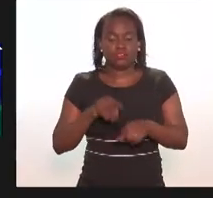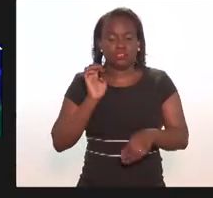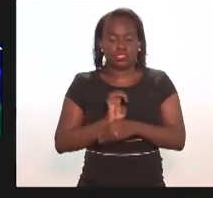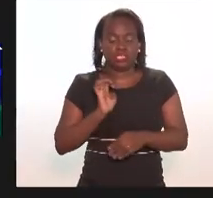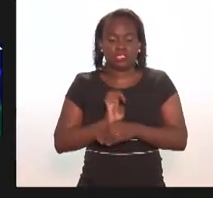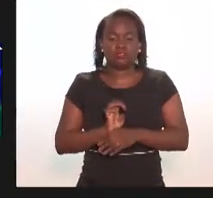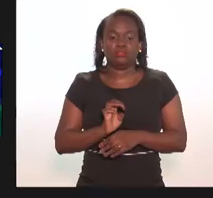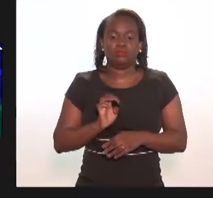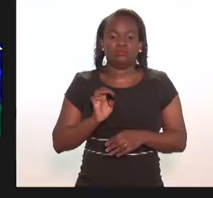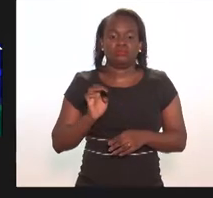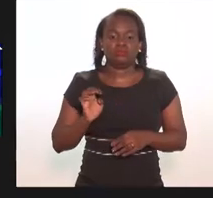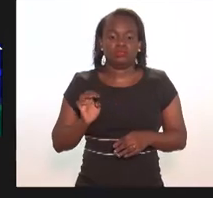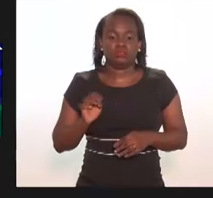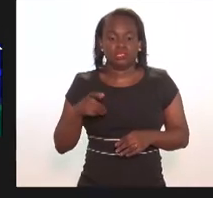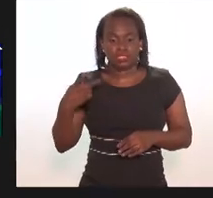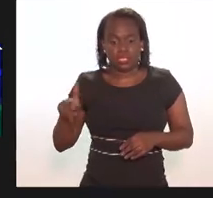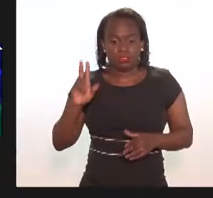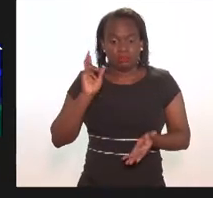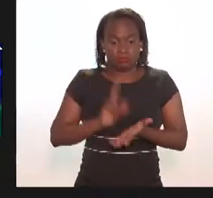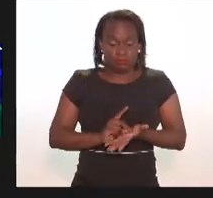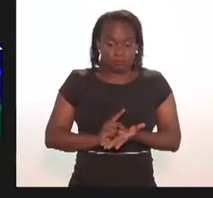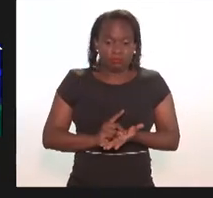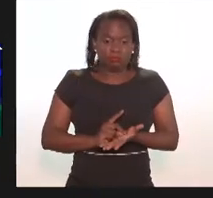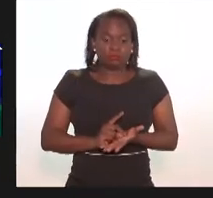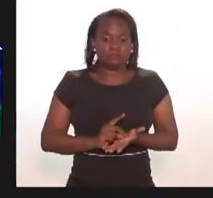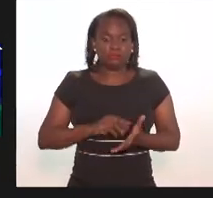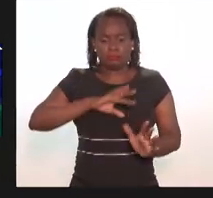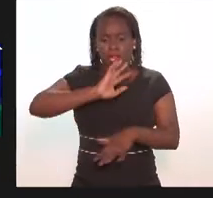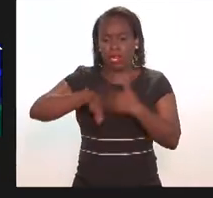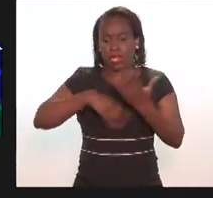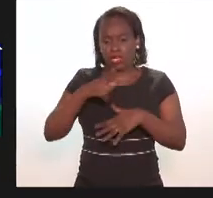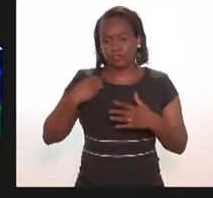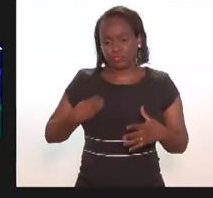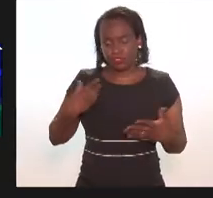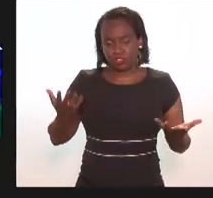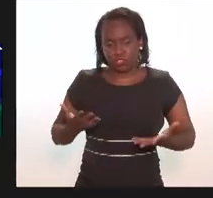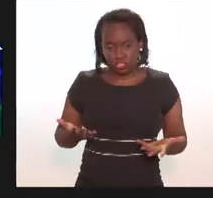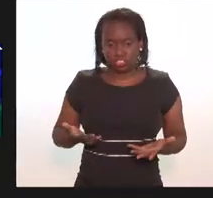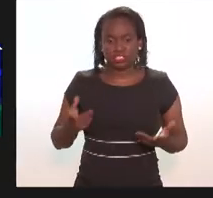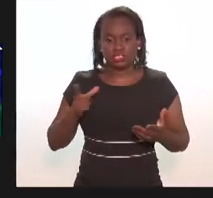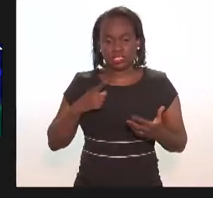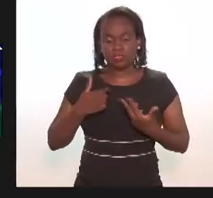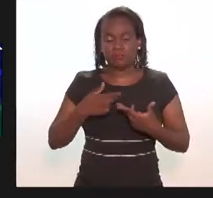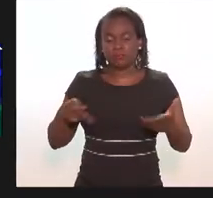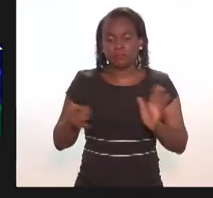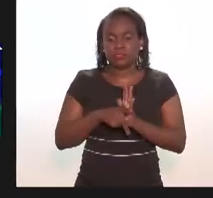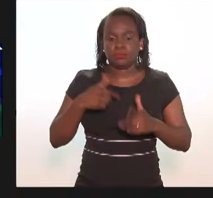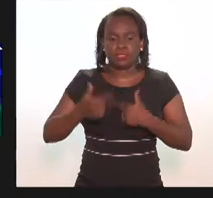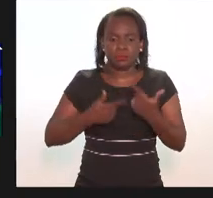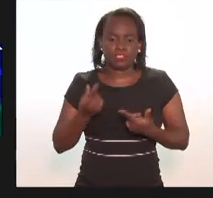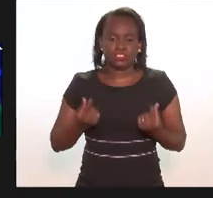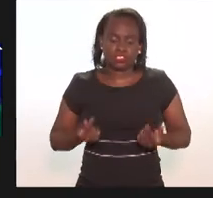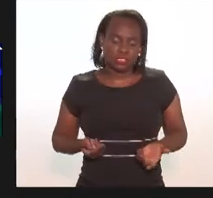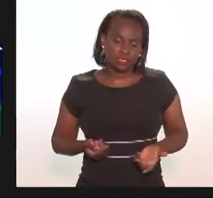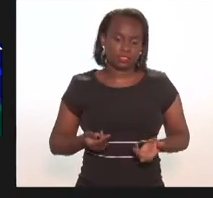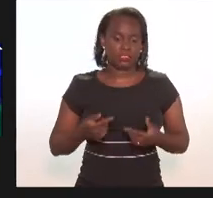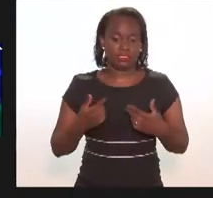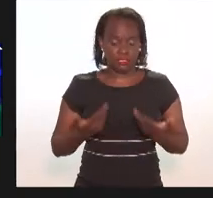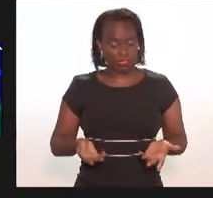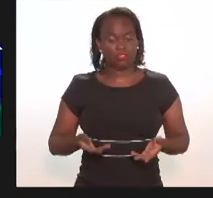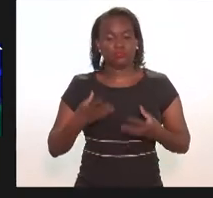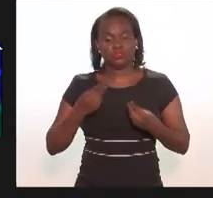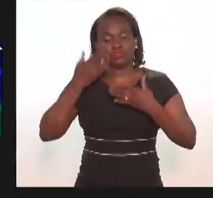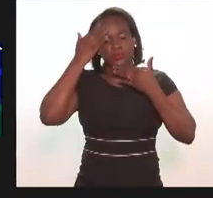Estado na sua realidade caótica que vive hoje nessa questão do trabalho e de renda. Então,